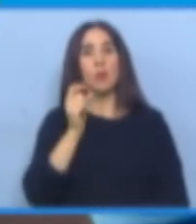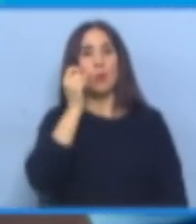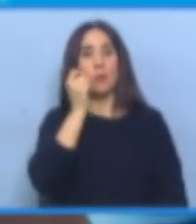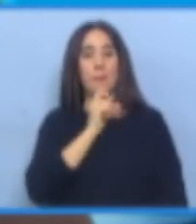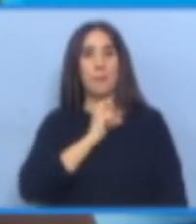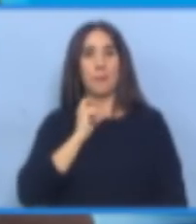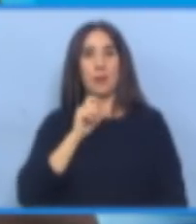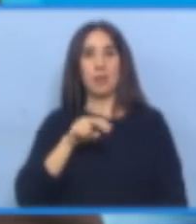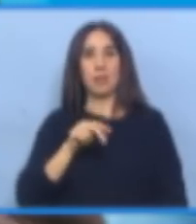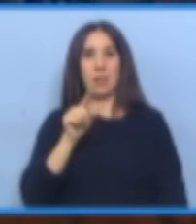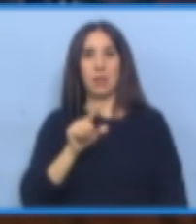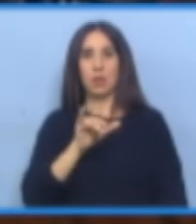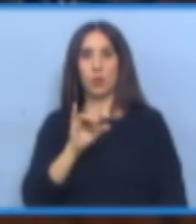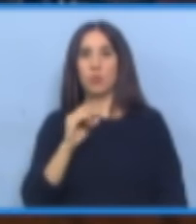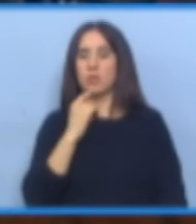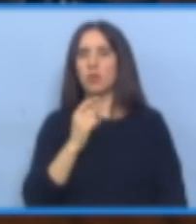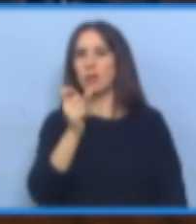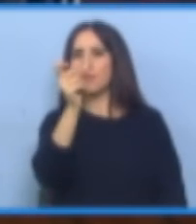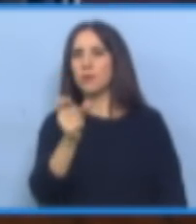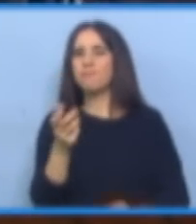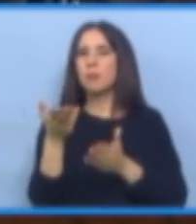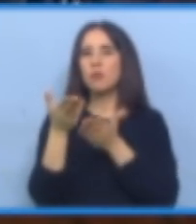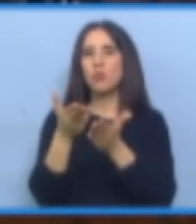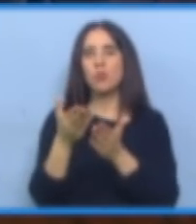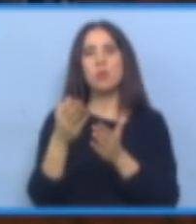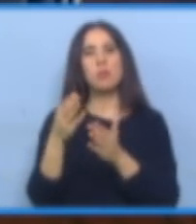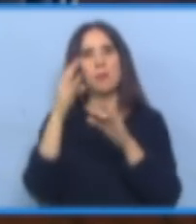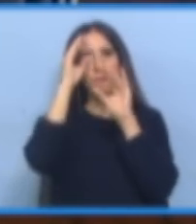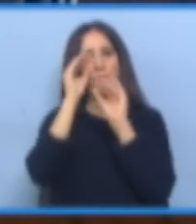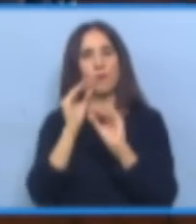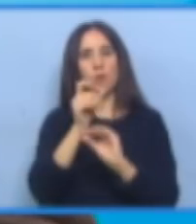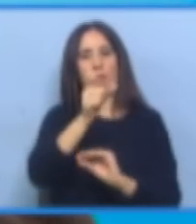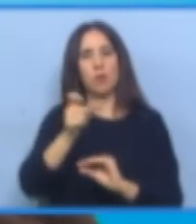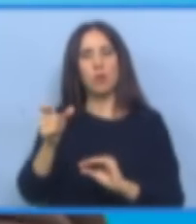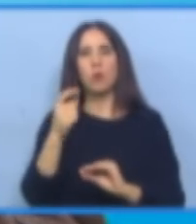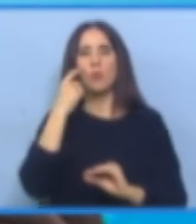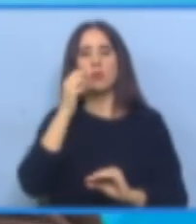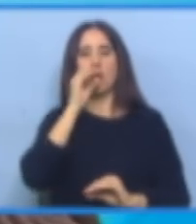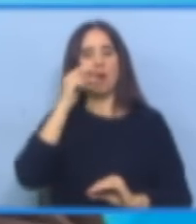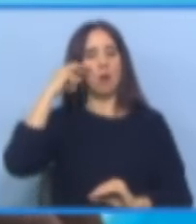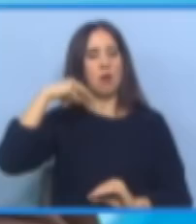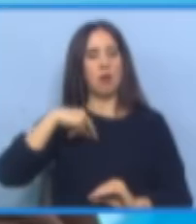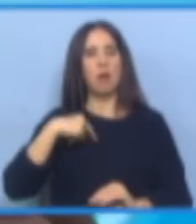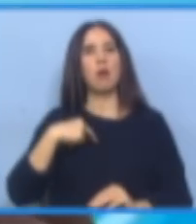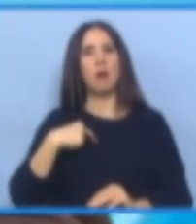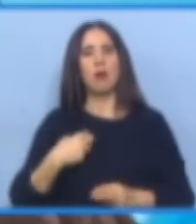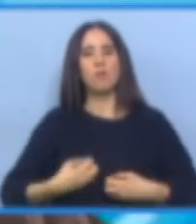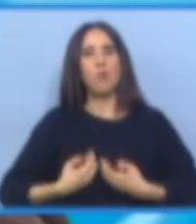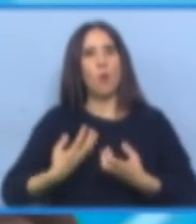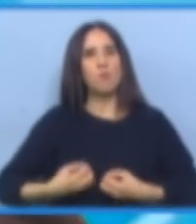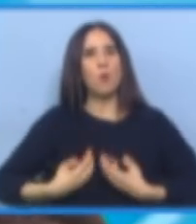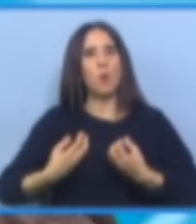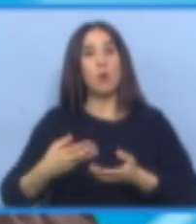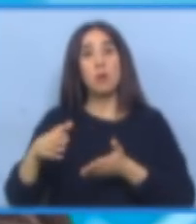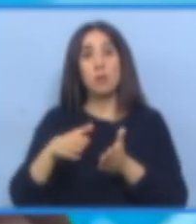Padre Nélio, de ajudar a pessoa também e os seus formadores a conhecer-se melhor a si mesmo e a ir respondendo melhor e fazendo